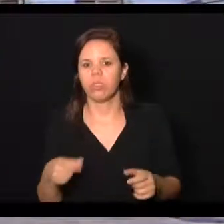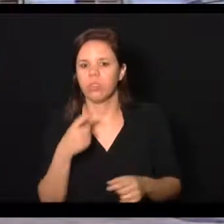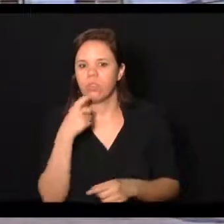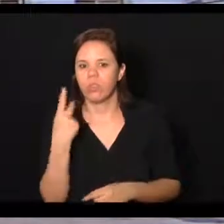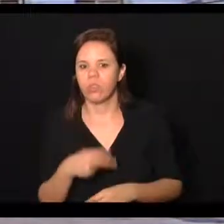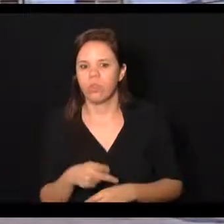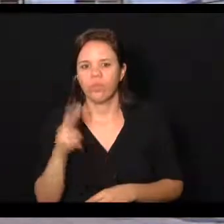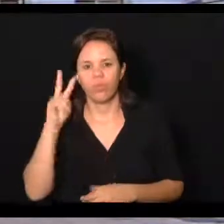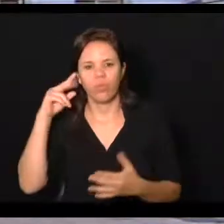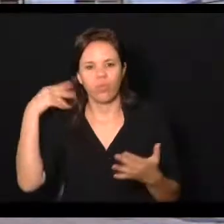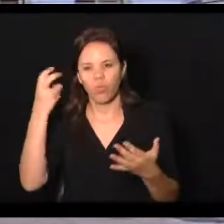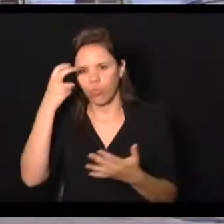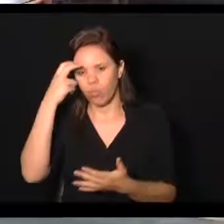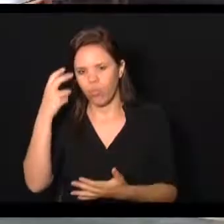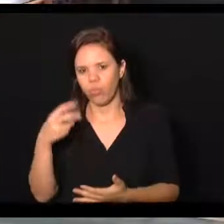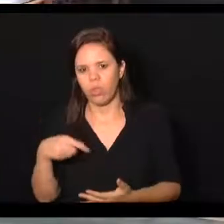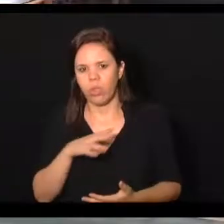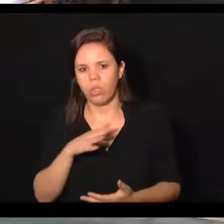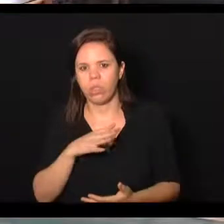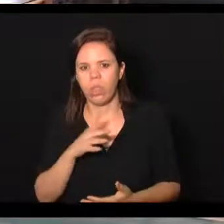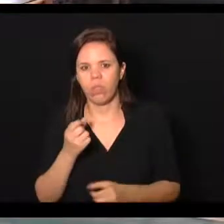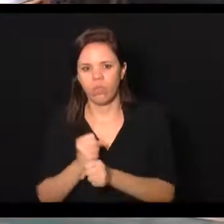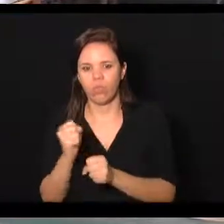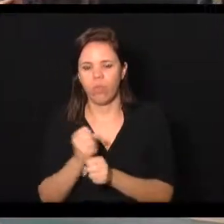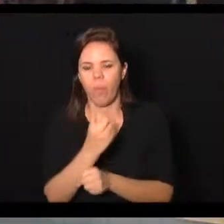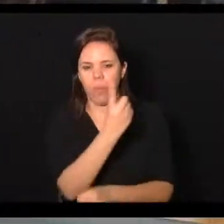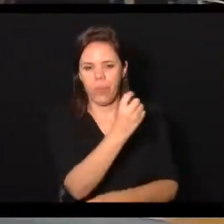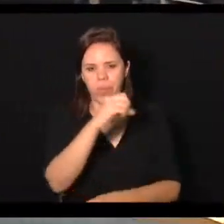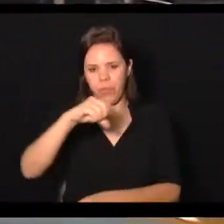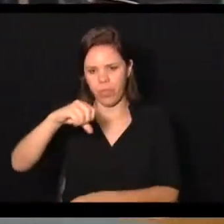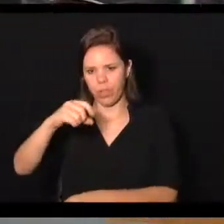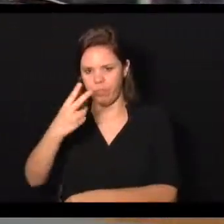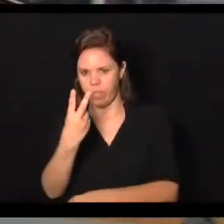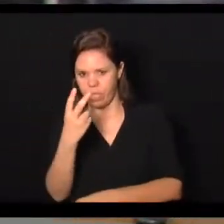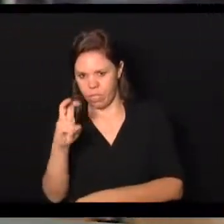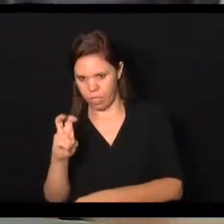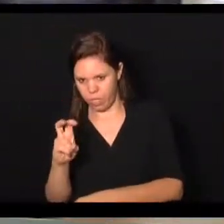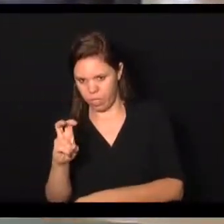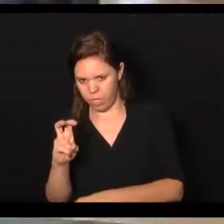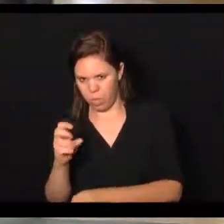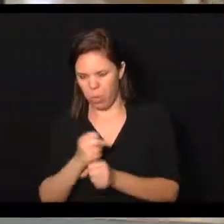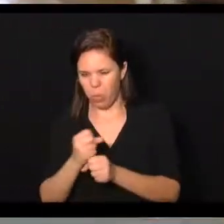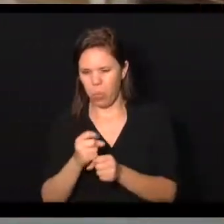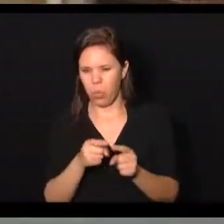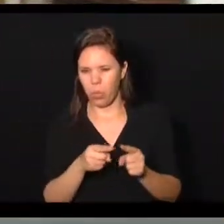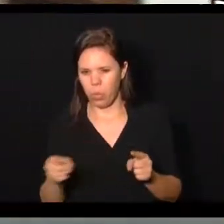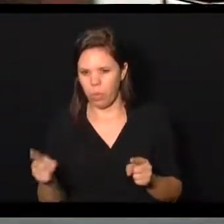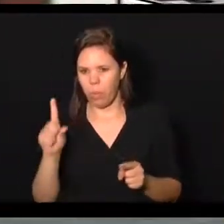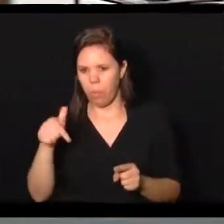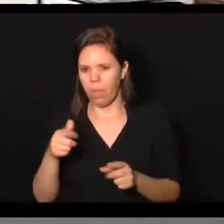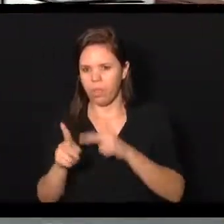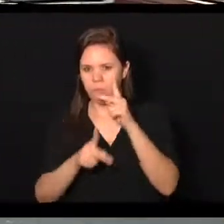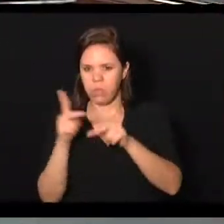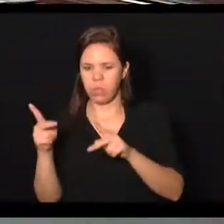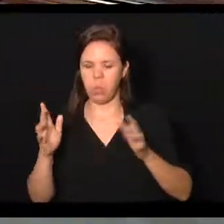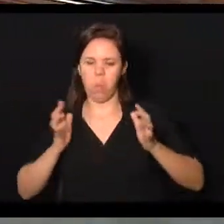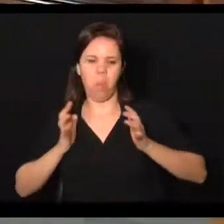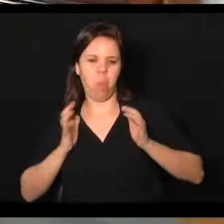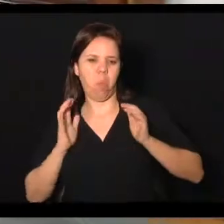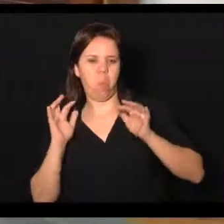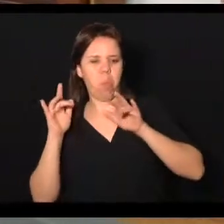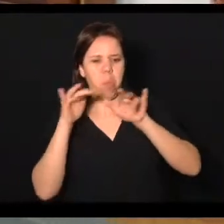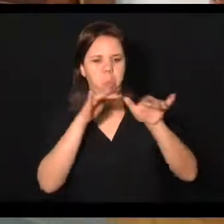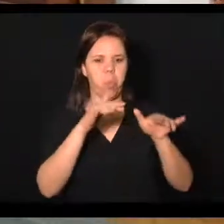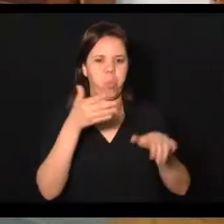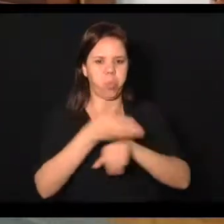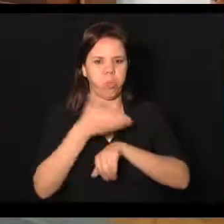patrimônio histórico e cultural da cidade. Construído em 1925, por muito tempo foi ponto de encontro da elite campineira. Aqui